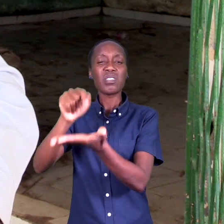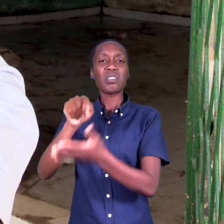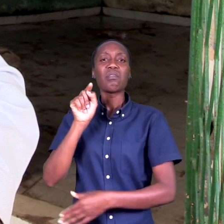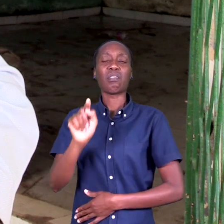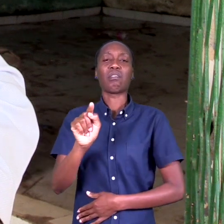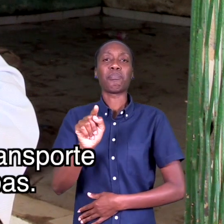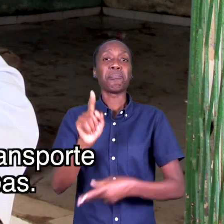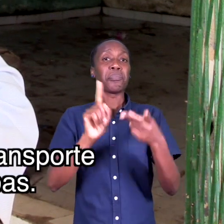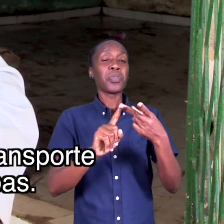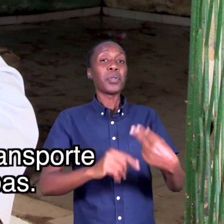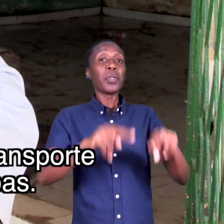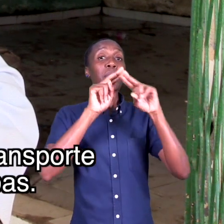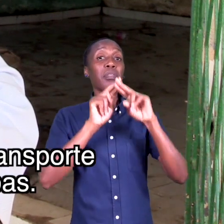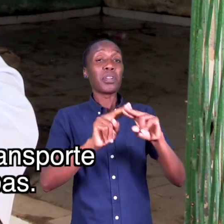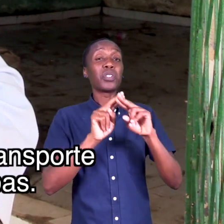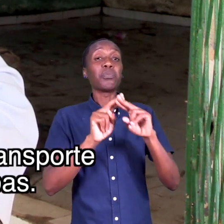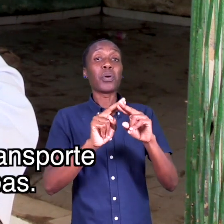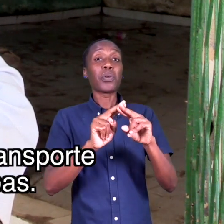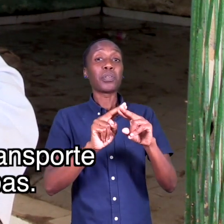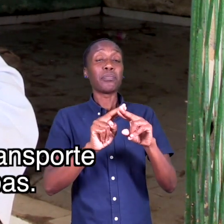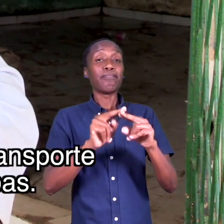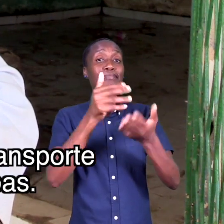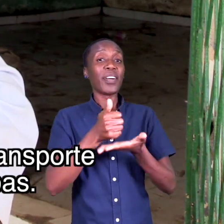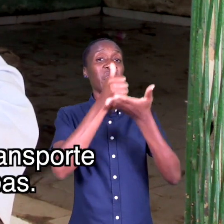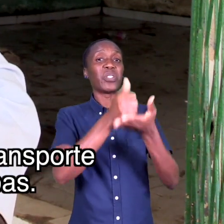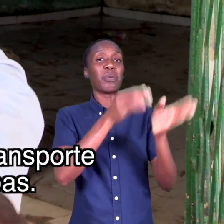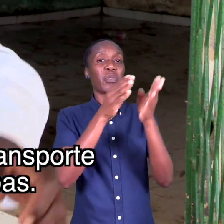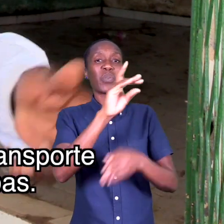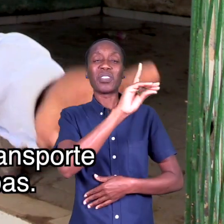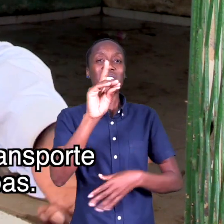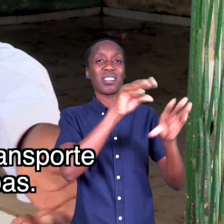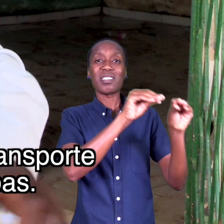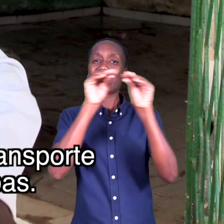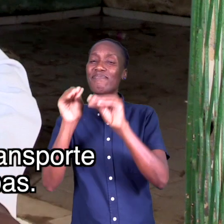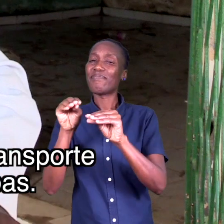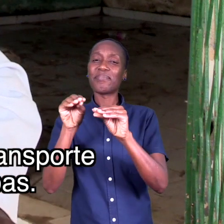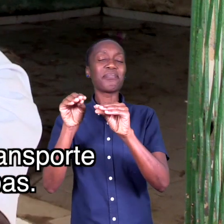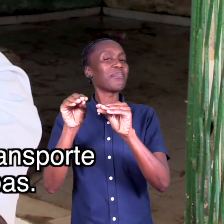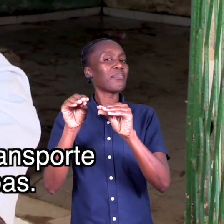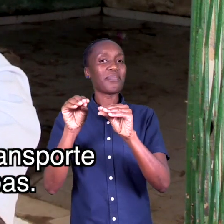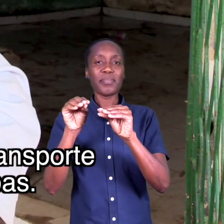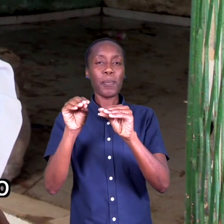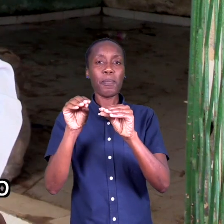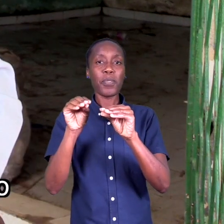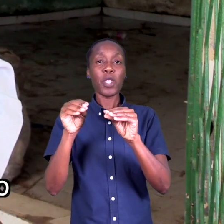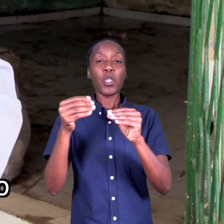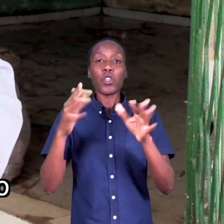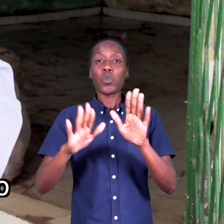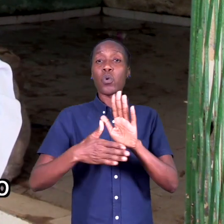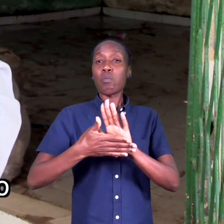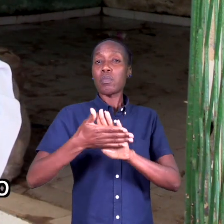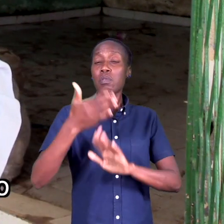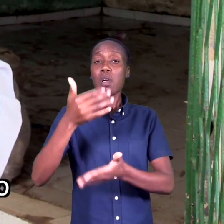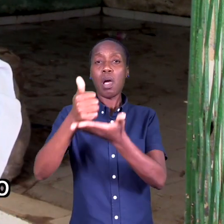de reassentamento e que nem passou nenhum meio de transporte para poder ajudar as pessoas. De lá para cá